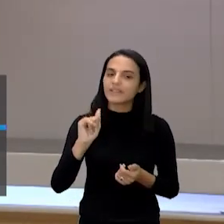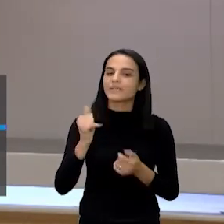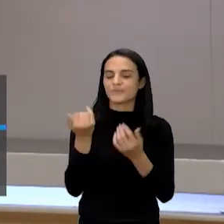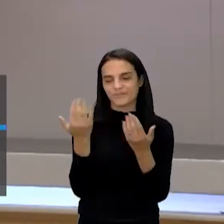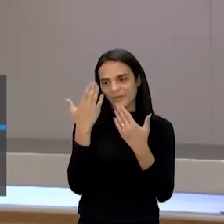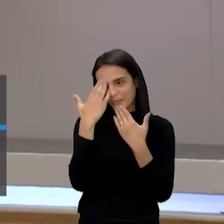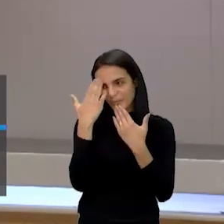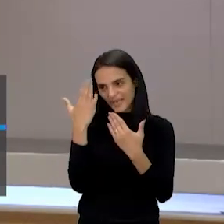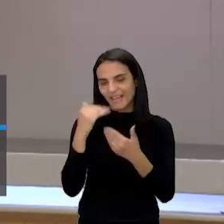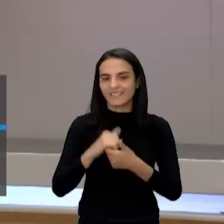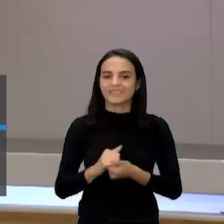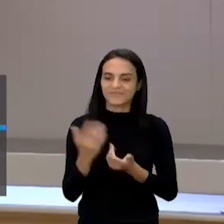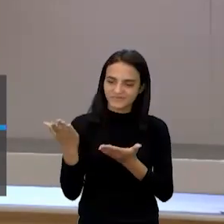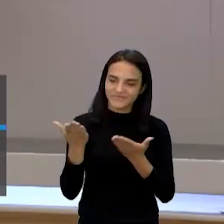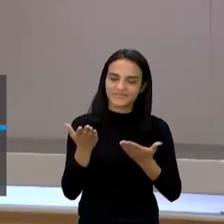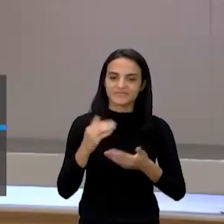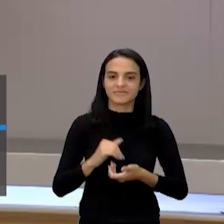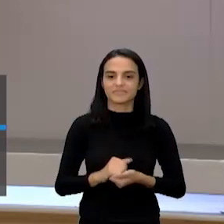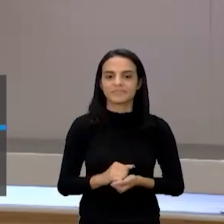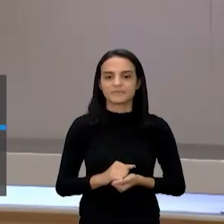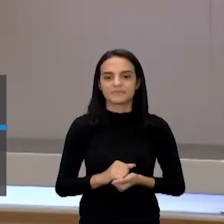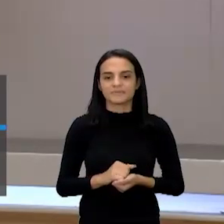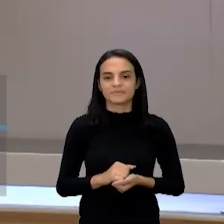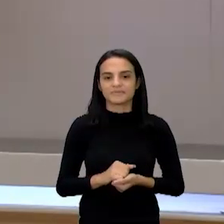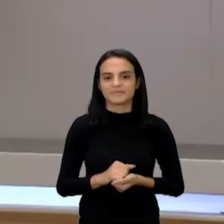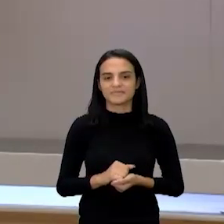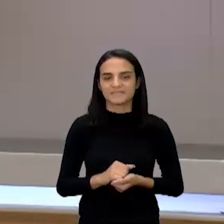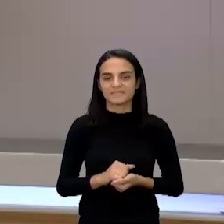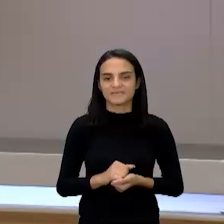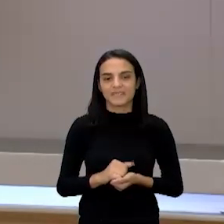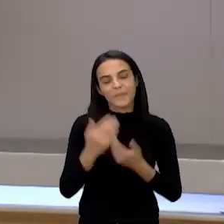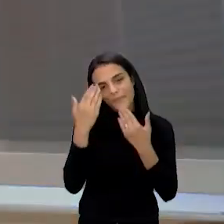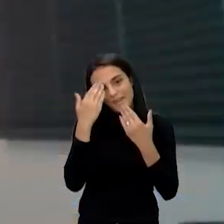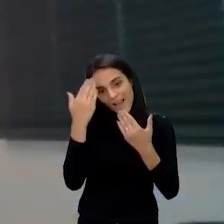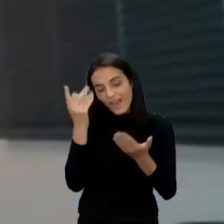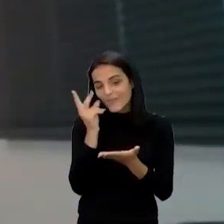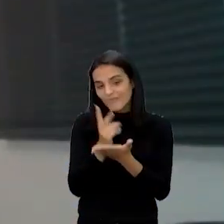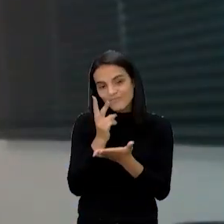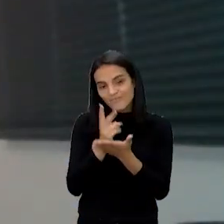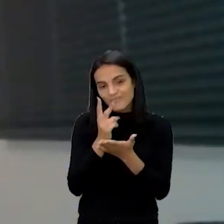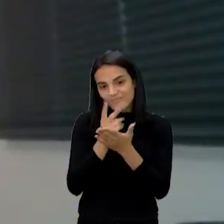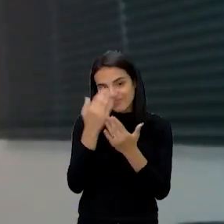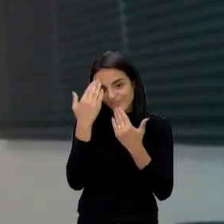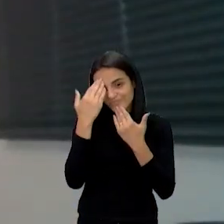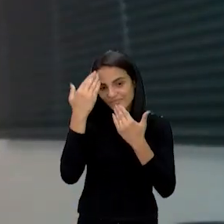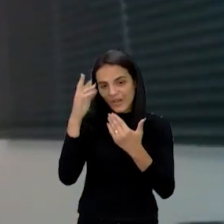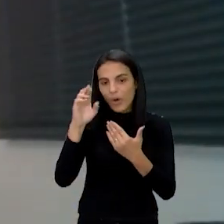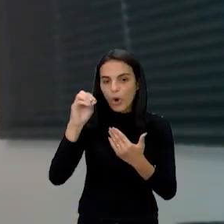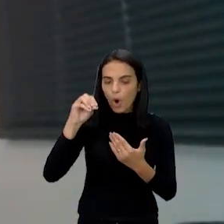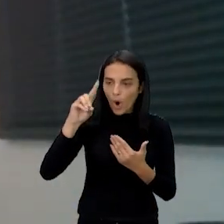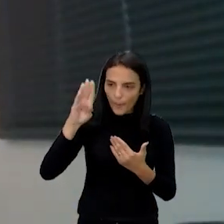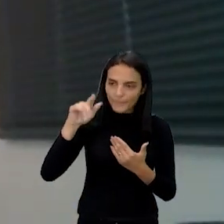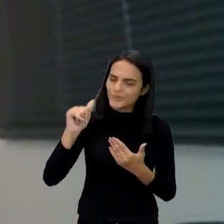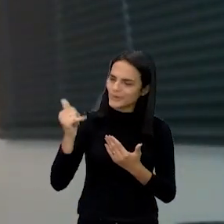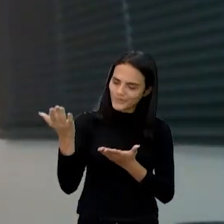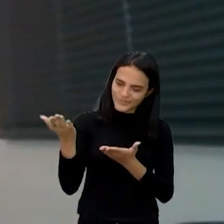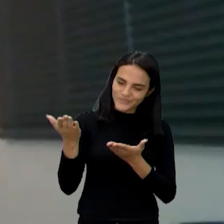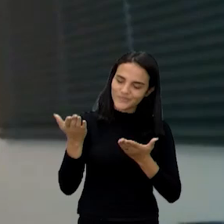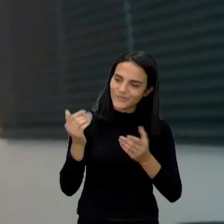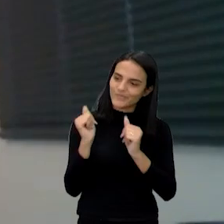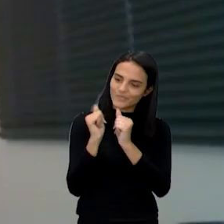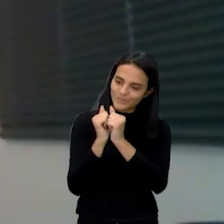continuar aí com você. A palavra é sua. Obrigada, eu sempre agradeço, né? O Robson é um parceiro de trabalho